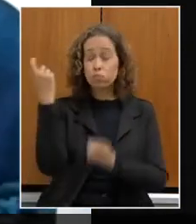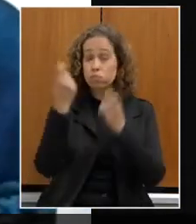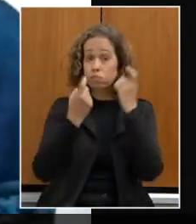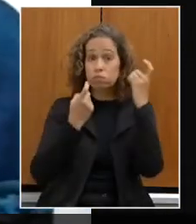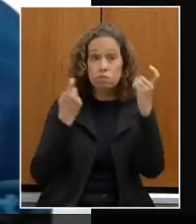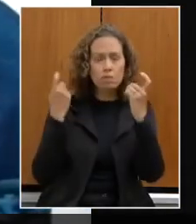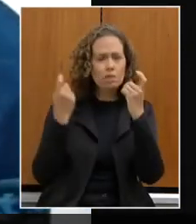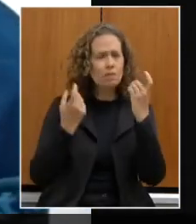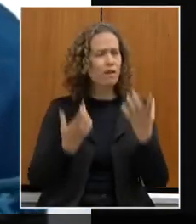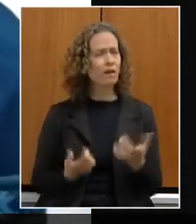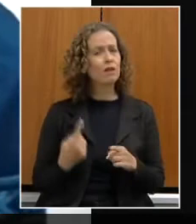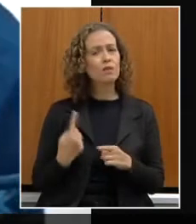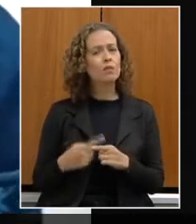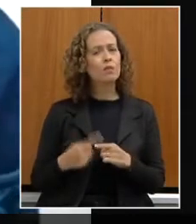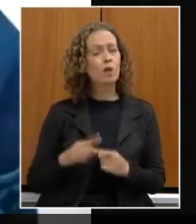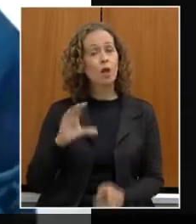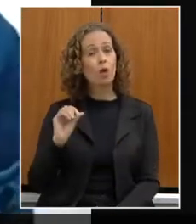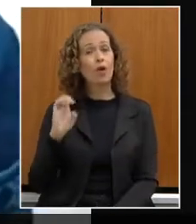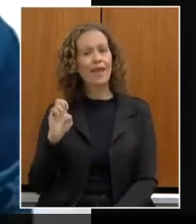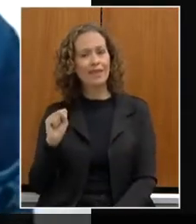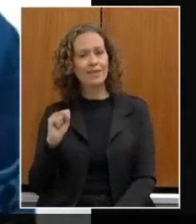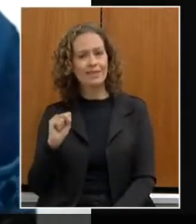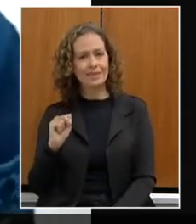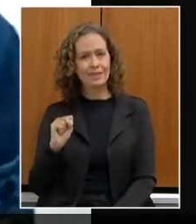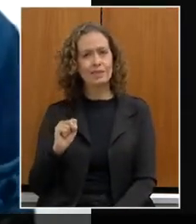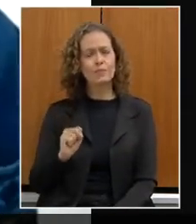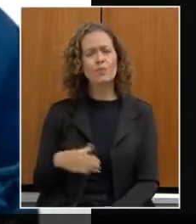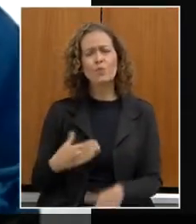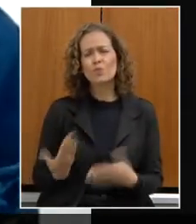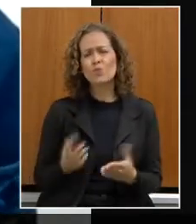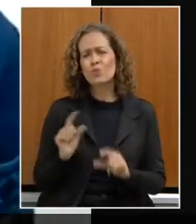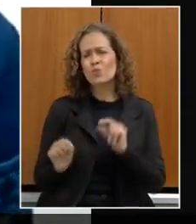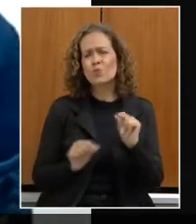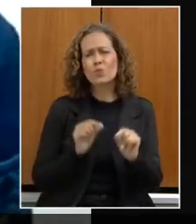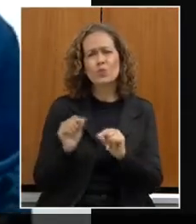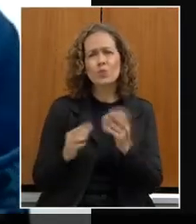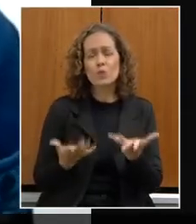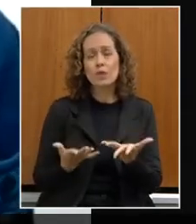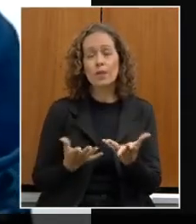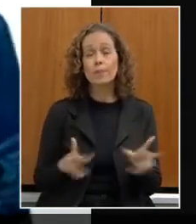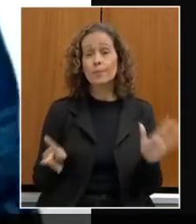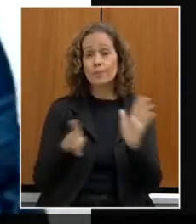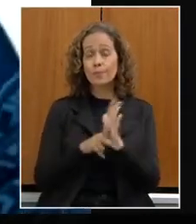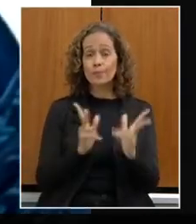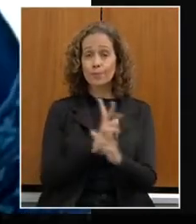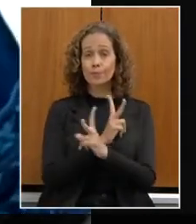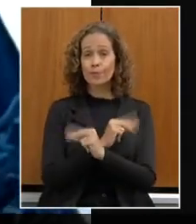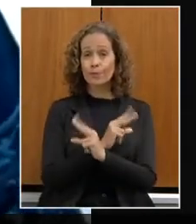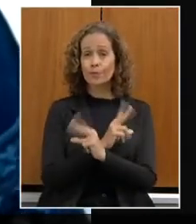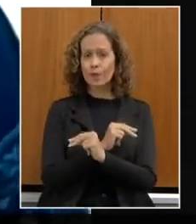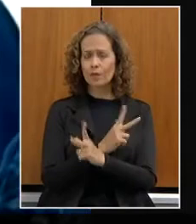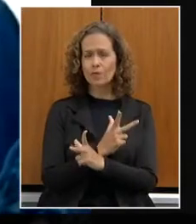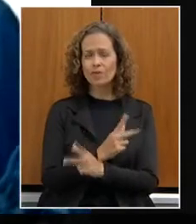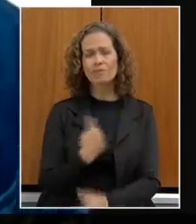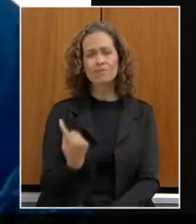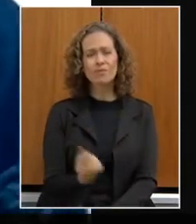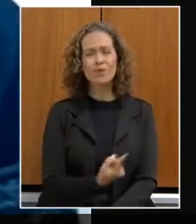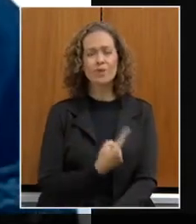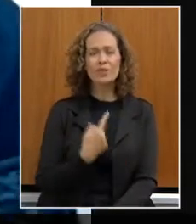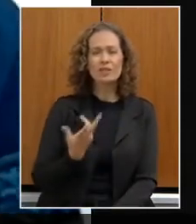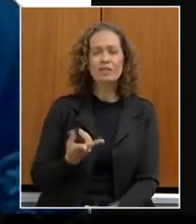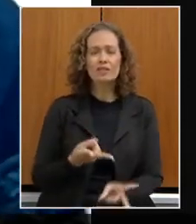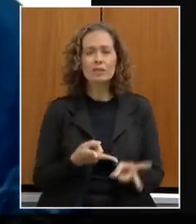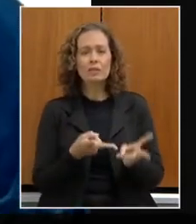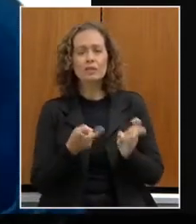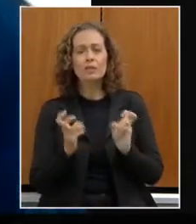porque as OS no caso da OS de Pátios de Minas nós nos sentimos assim